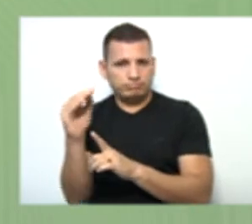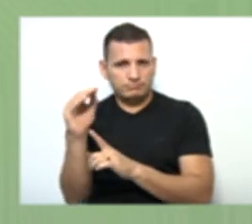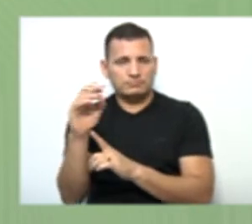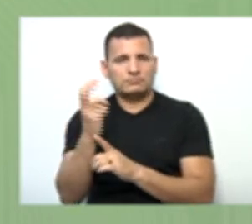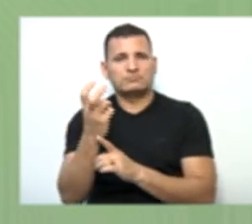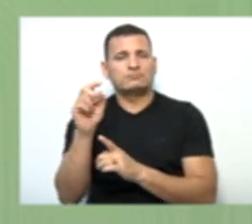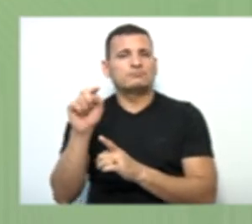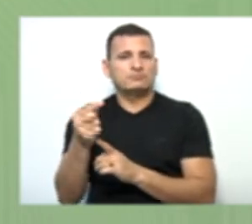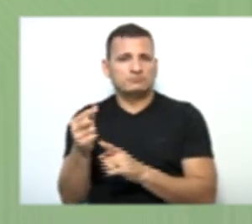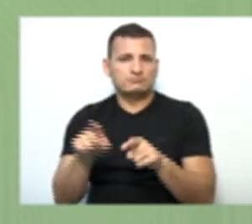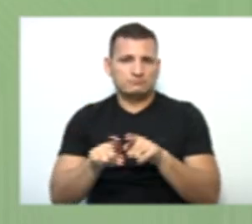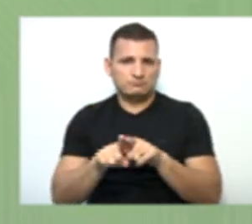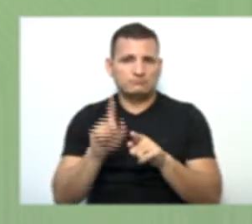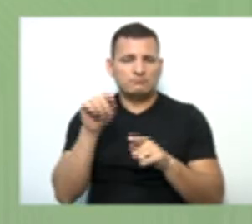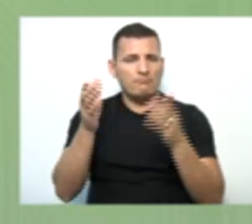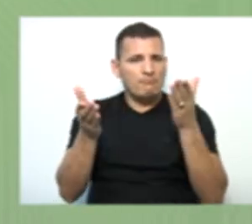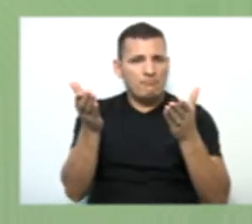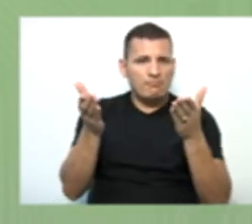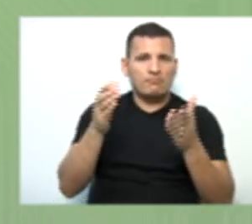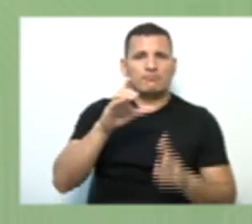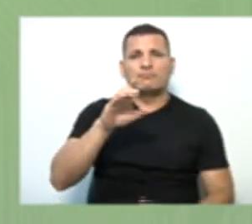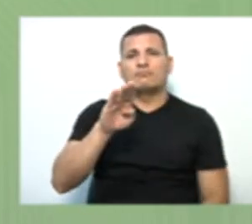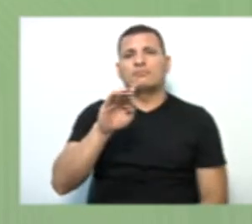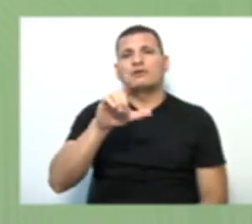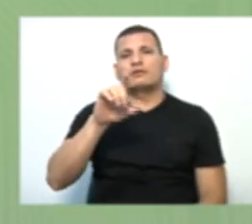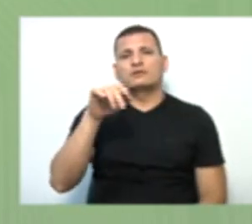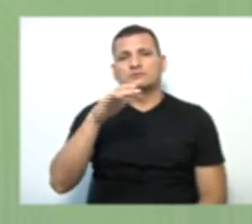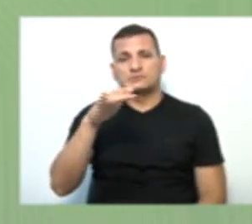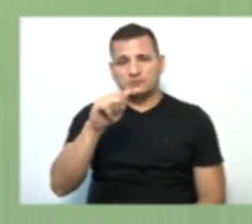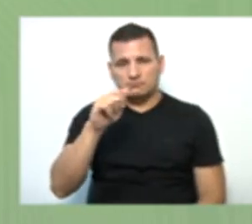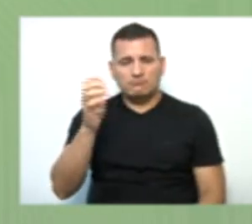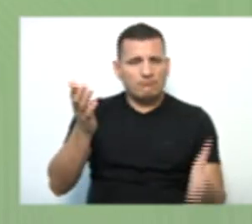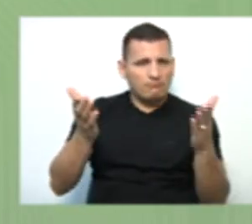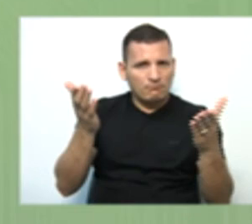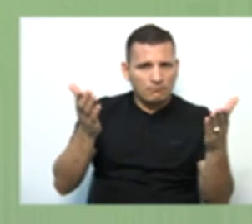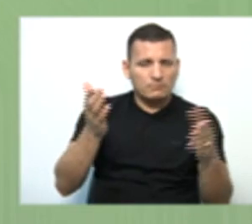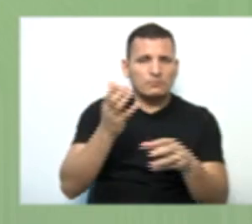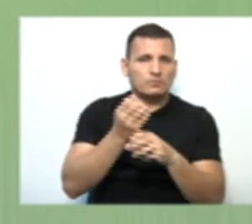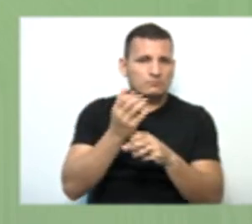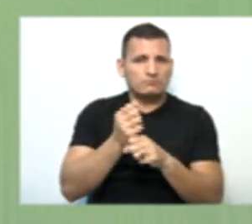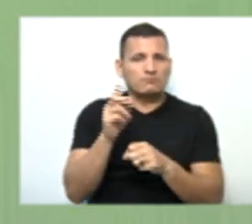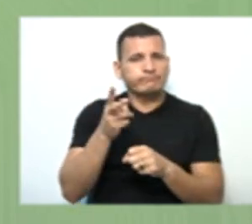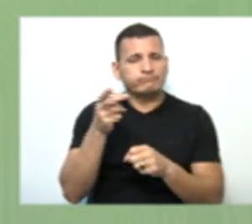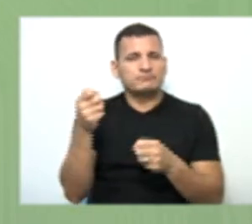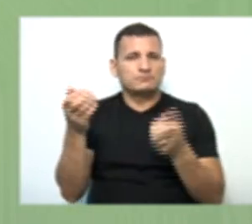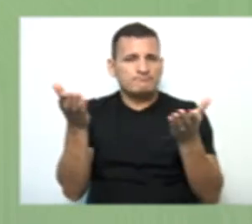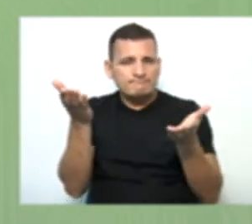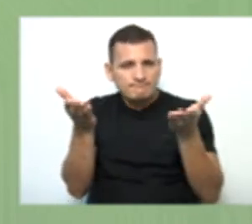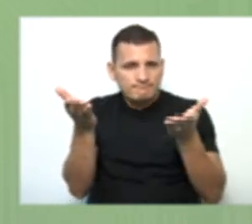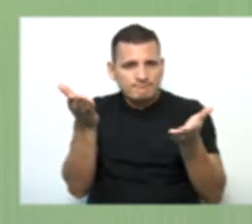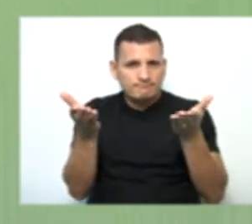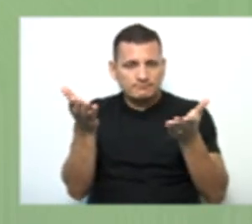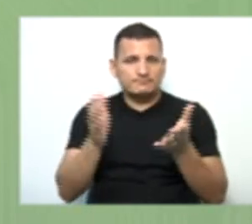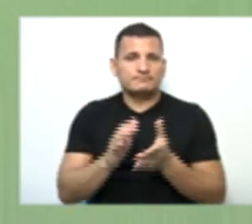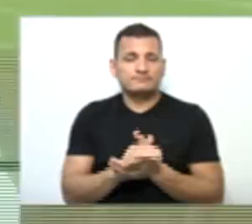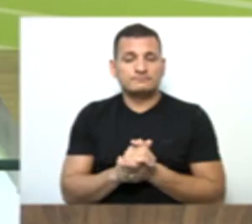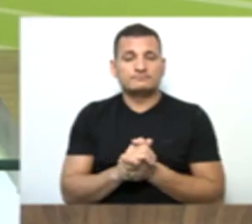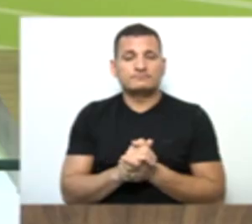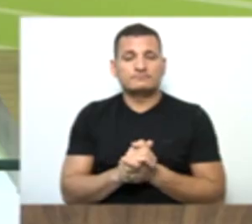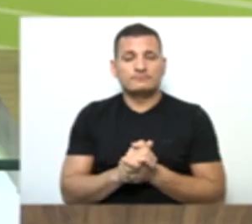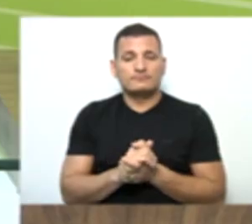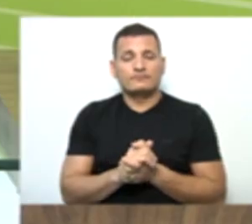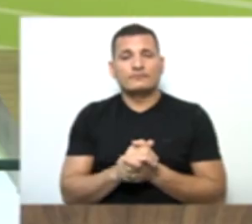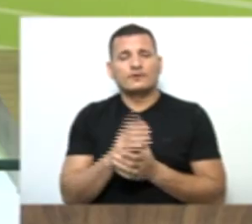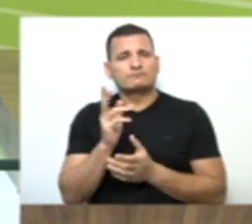famosa balança contábil, né? A balança que deverá estar sempre equilibrada. Para ver o correto